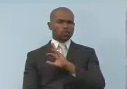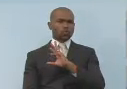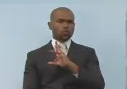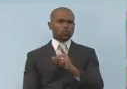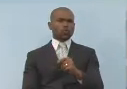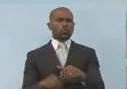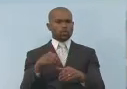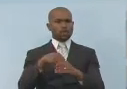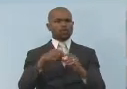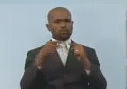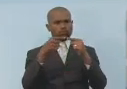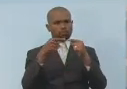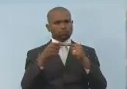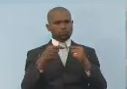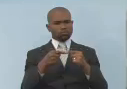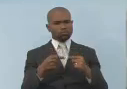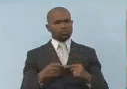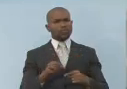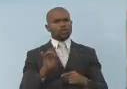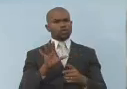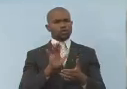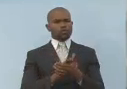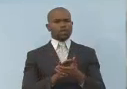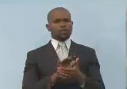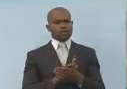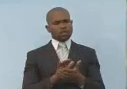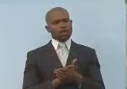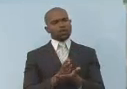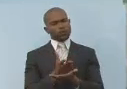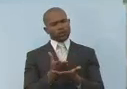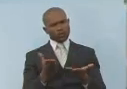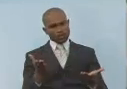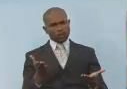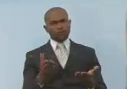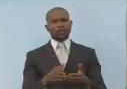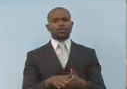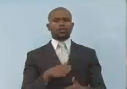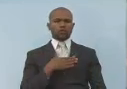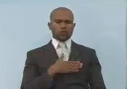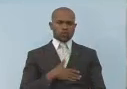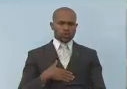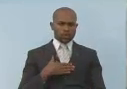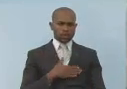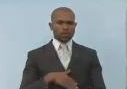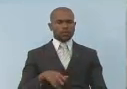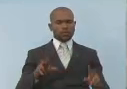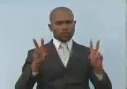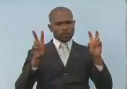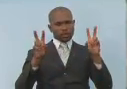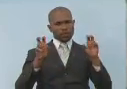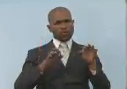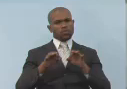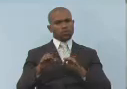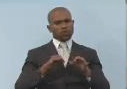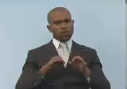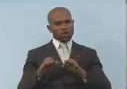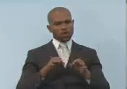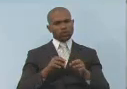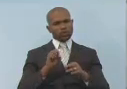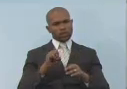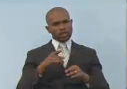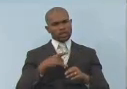dos conformes, só tenho que parabenizar vocês, mas gostaria desses assuntos aí, projetos, e há projeto para